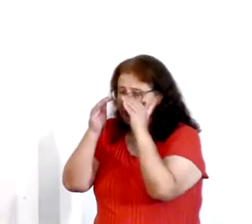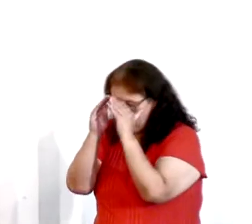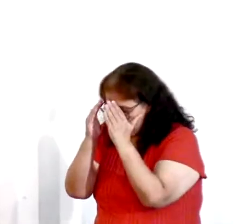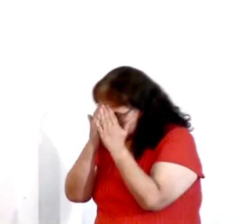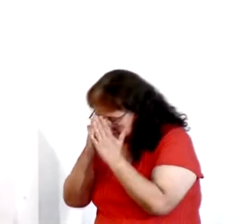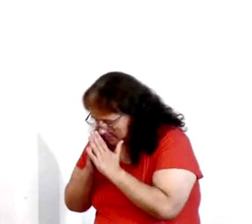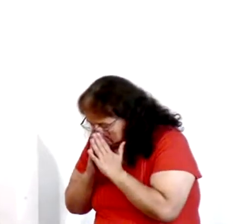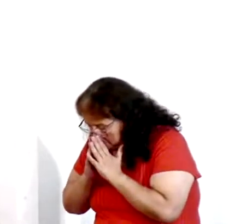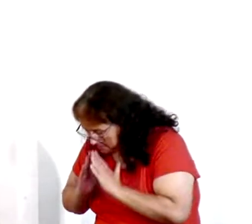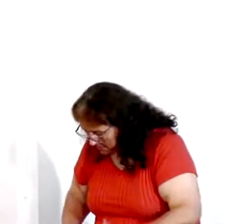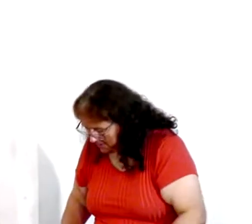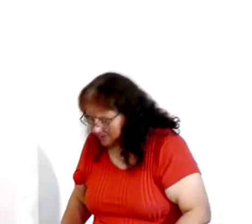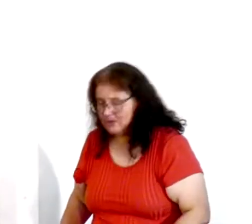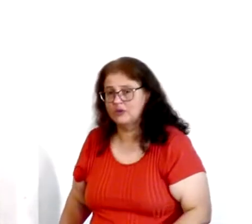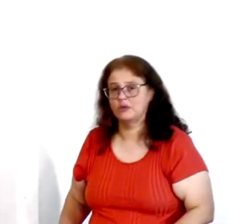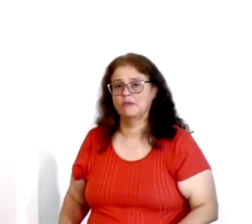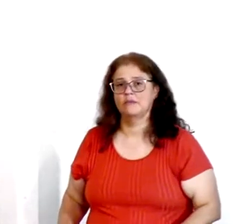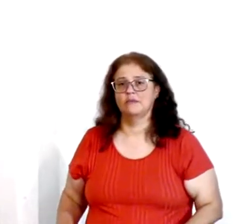Natã.